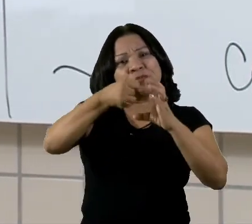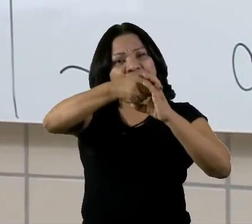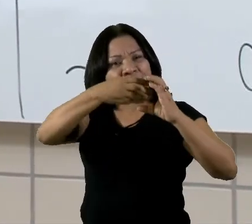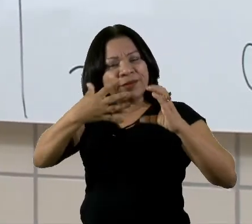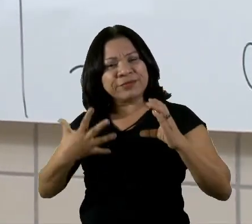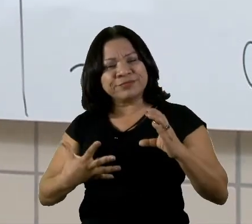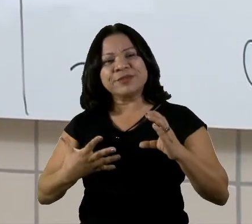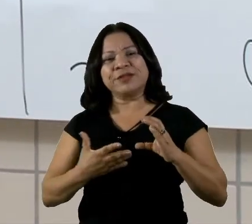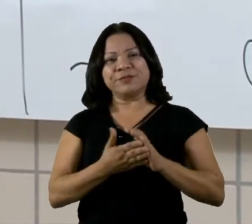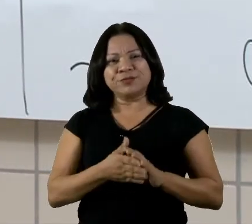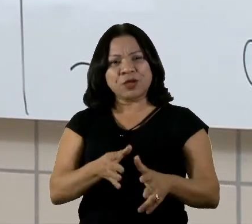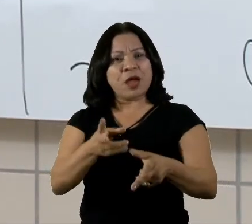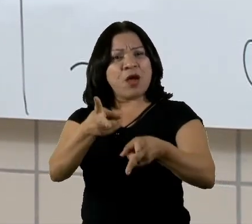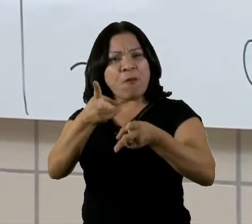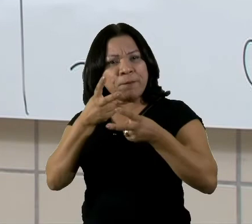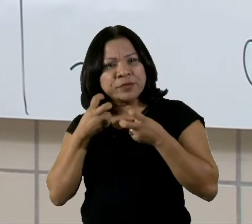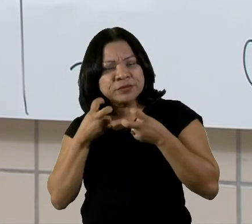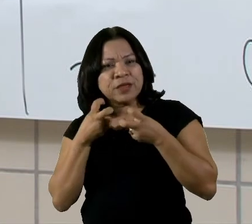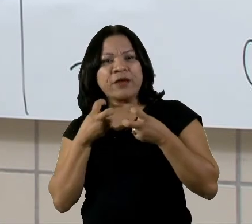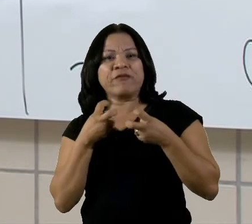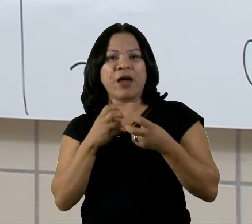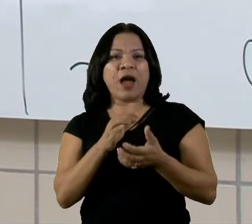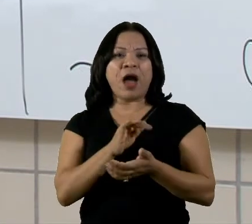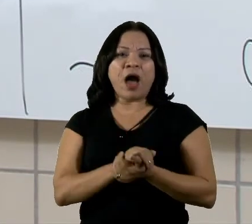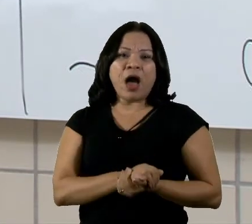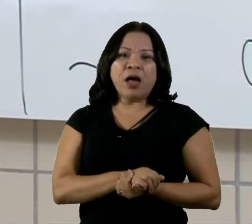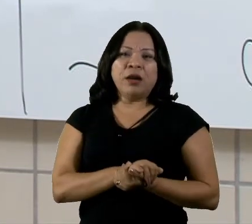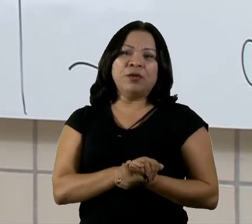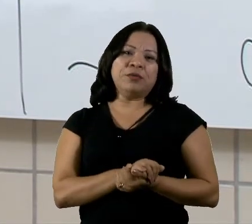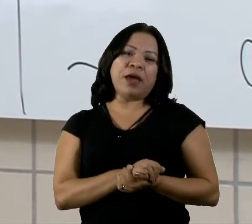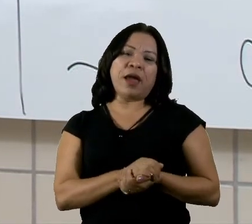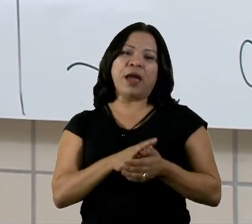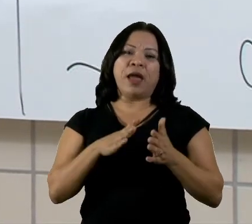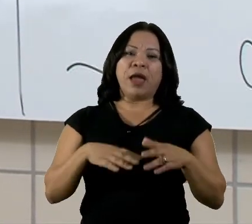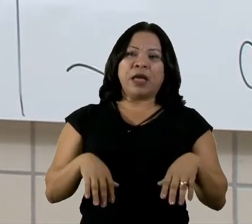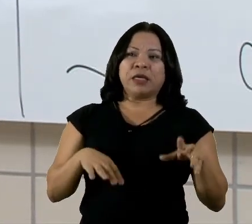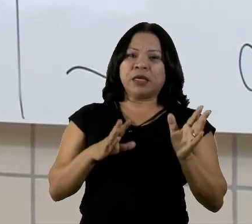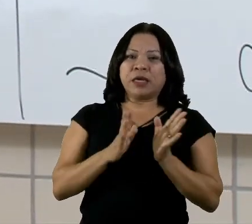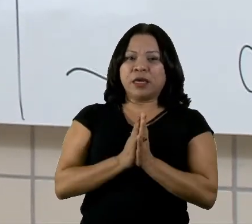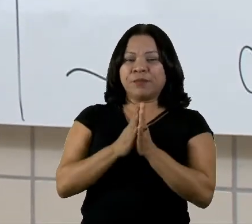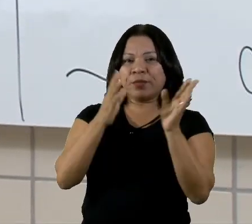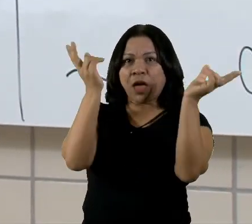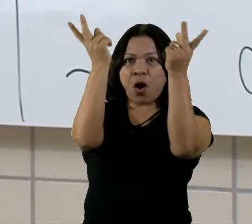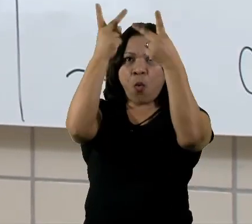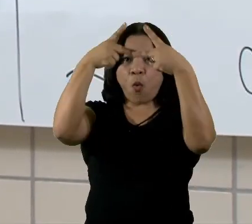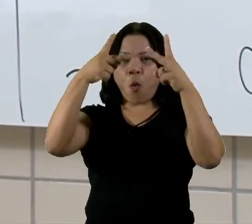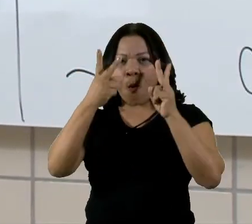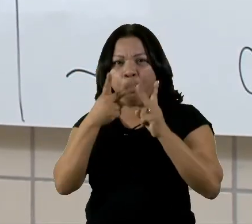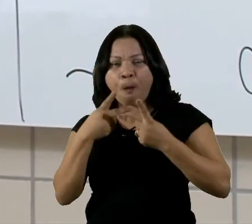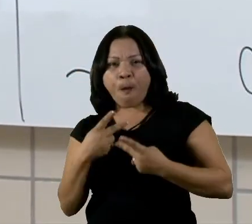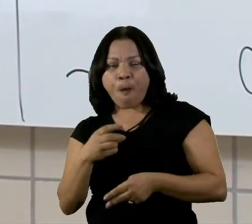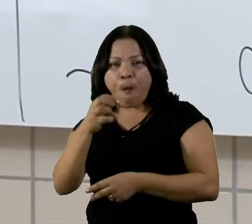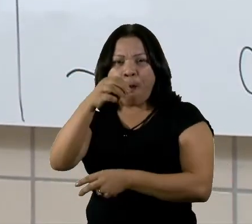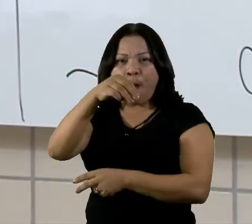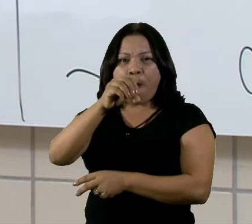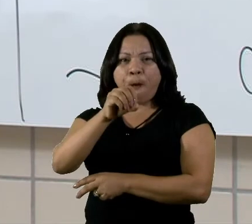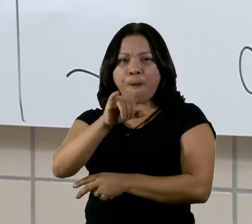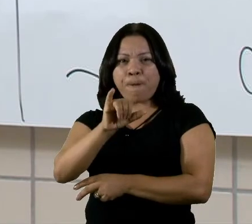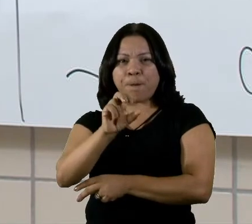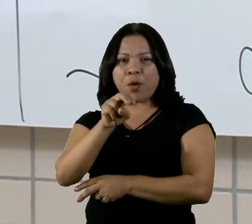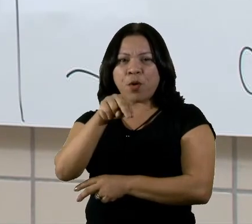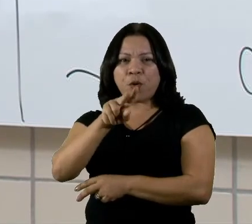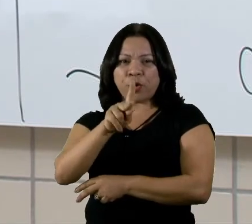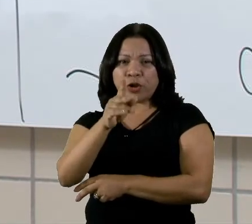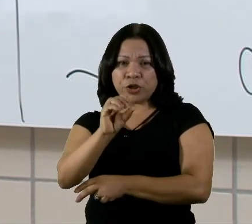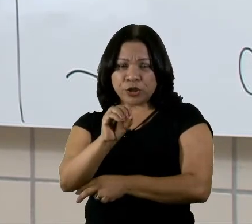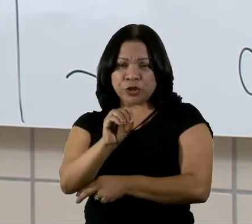Observaram que a passagem dos moinhos de vento é que evidencia ali a loucura do personagem. É uma